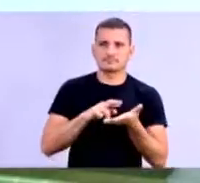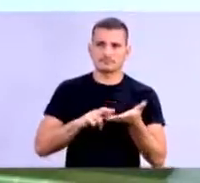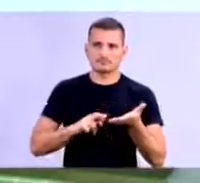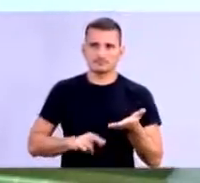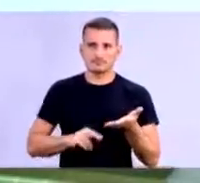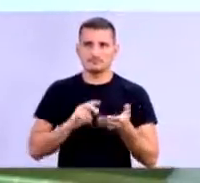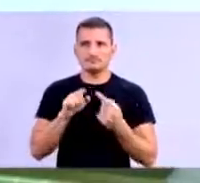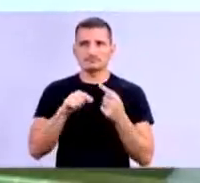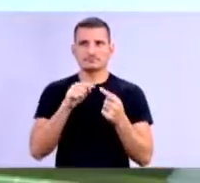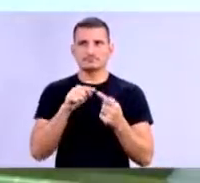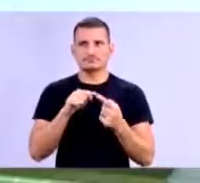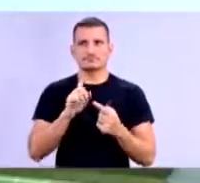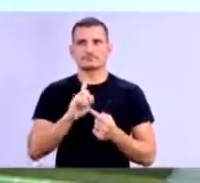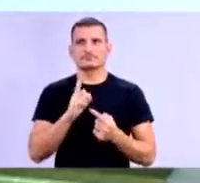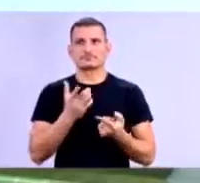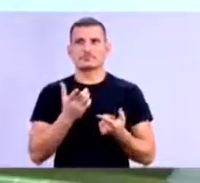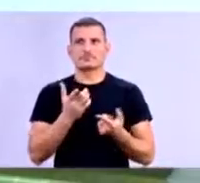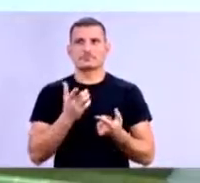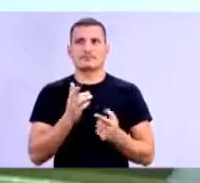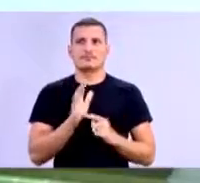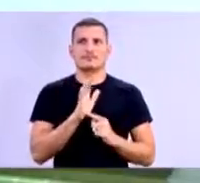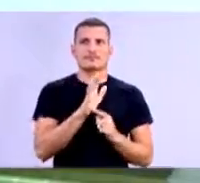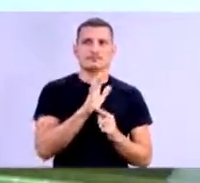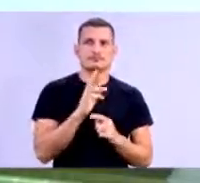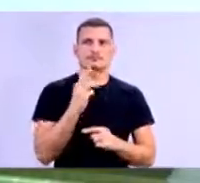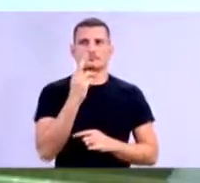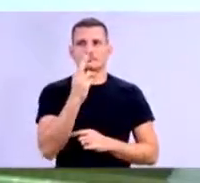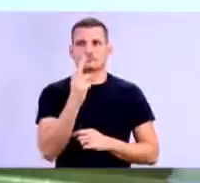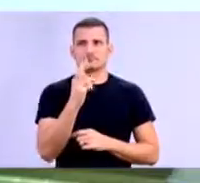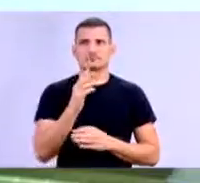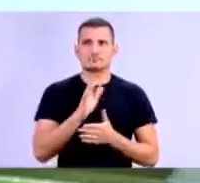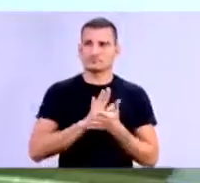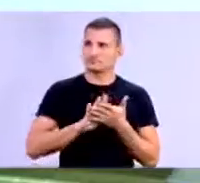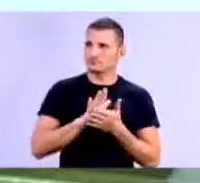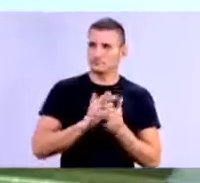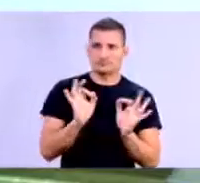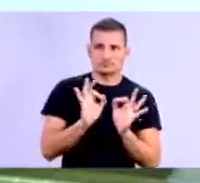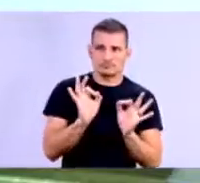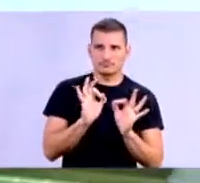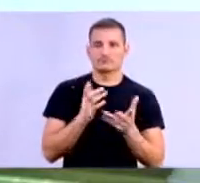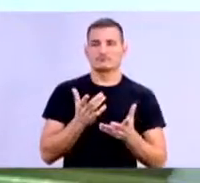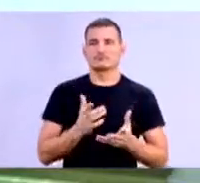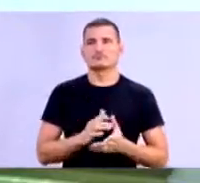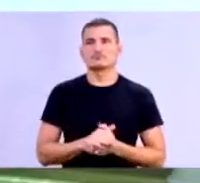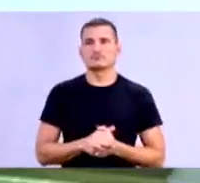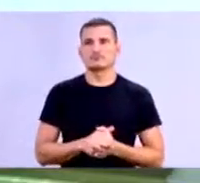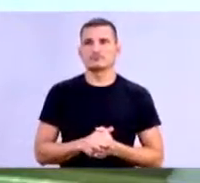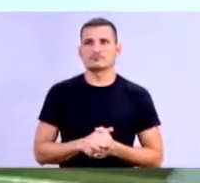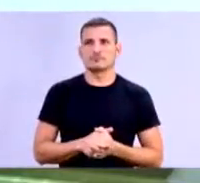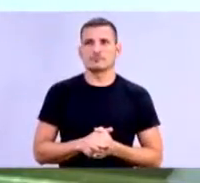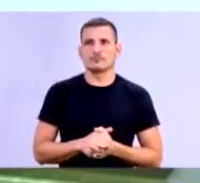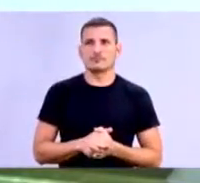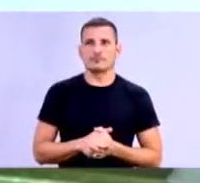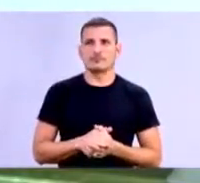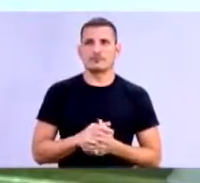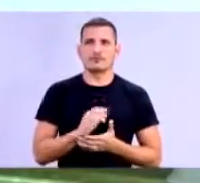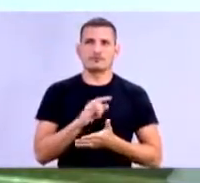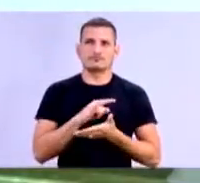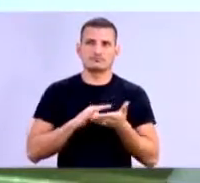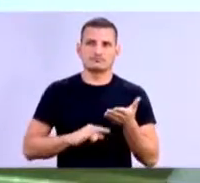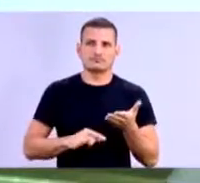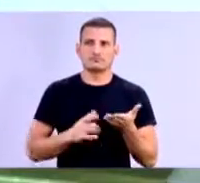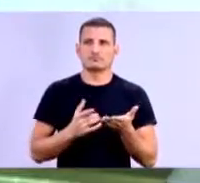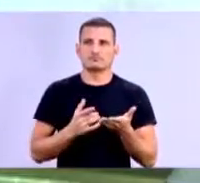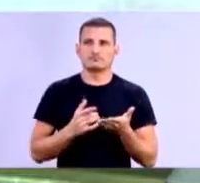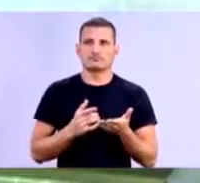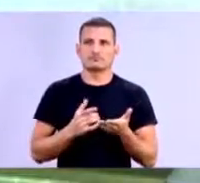tem o objetivo de expor uma decisão, nada disso. E muito menos um documento